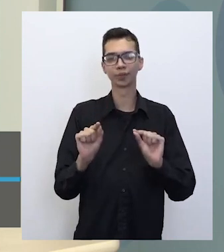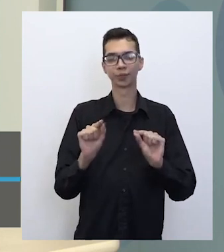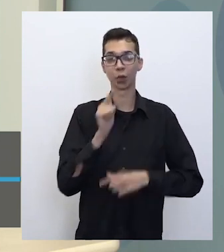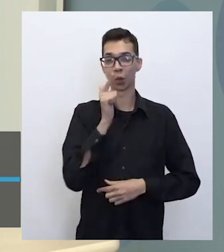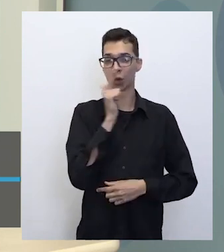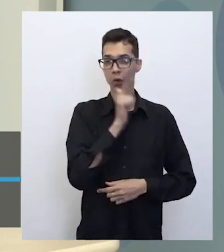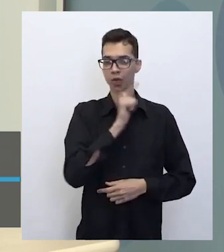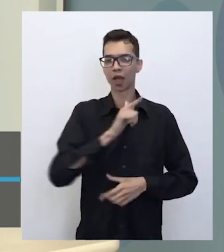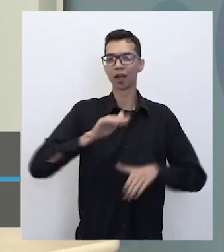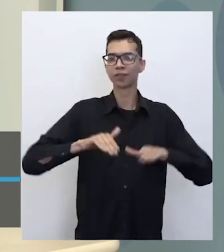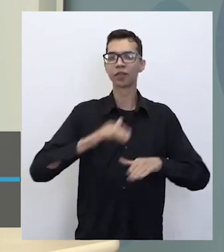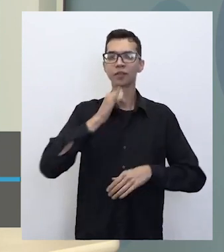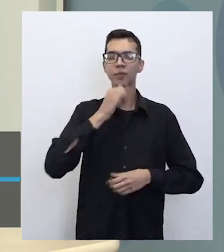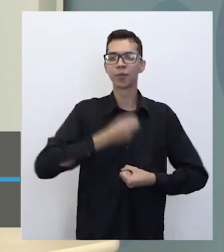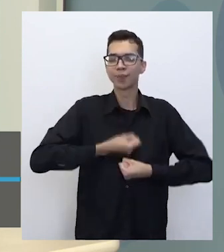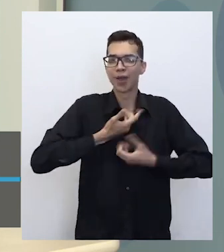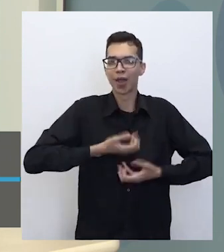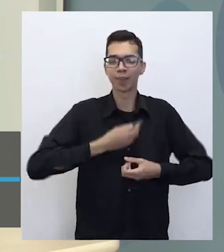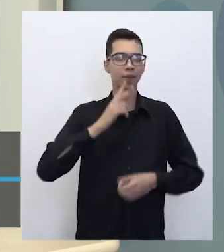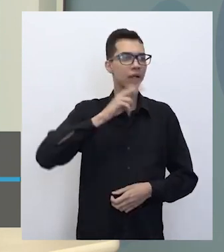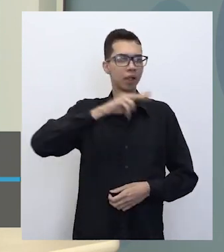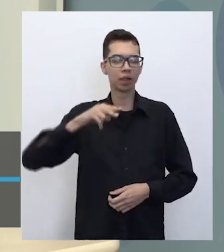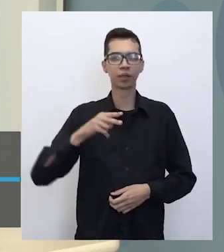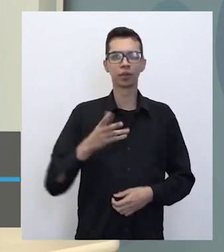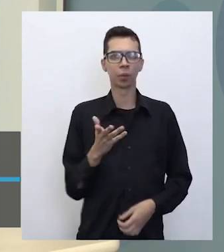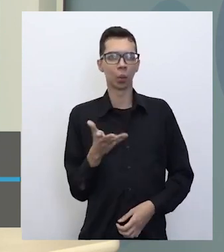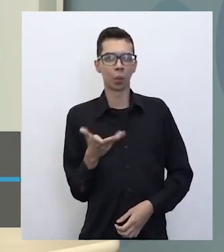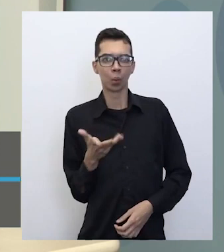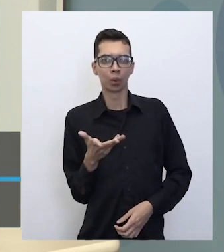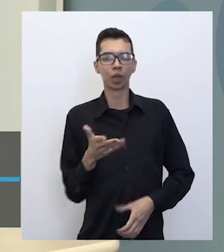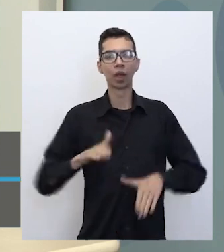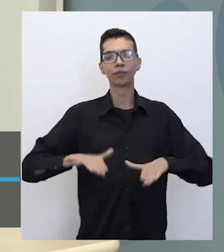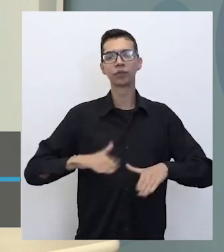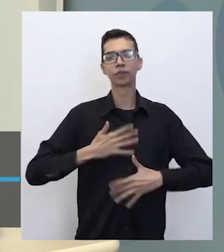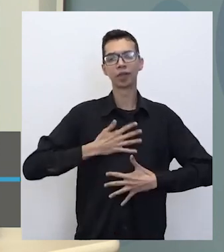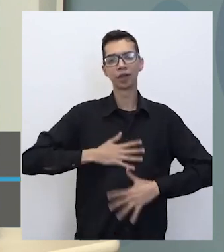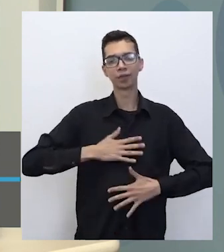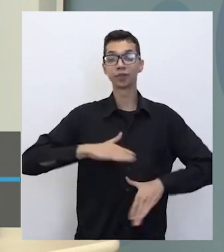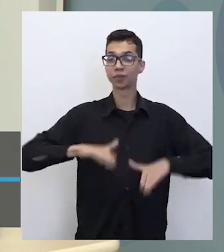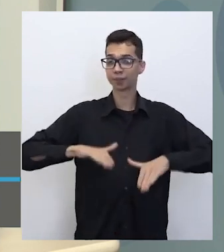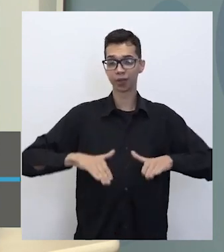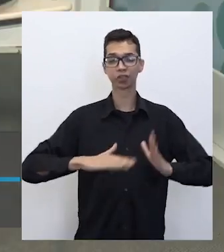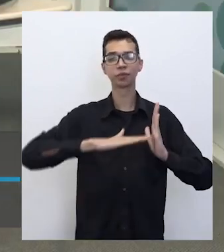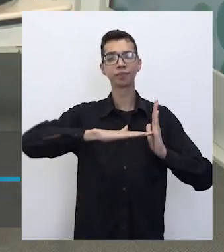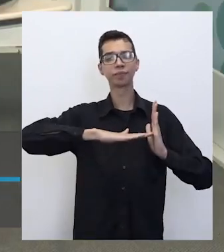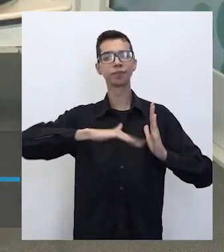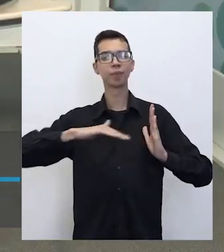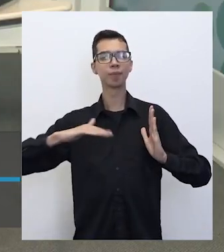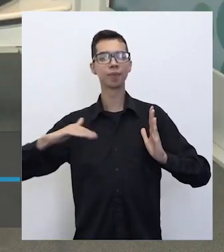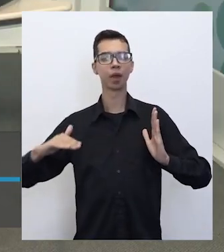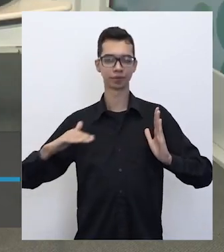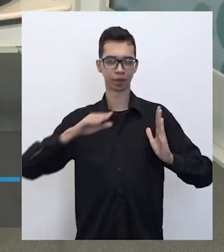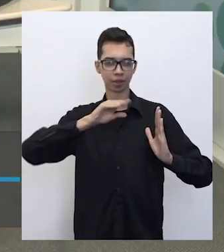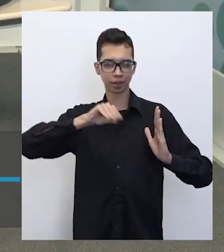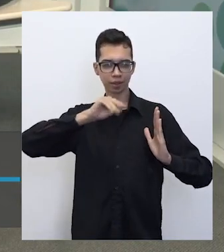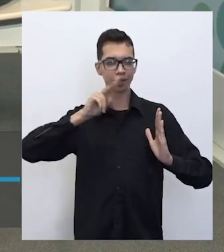o ritmo mais rápido, mais lento, dá o tom da leitura. Professora Tayana, identificaram as rimas? Sim, o Murilo respondeu